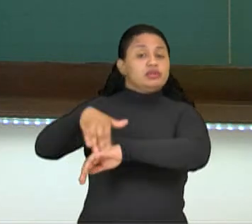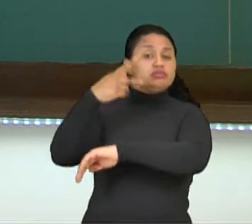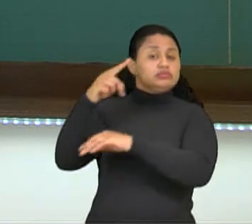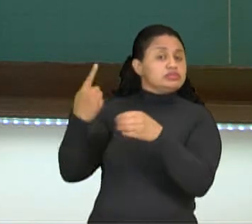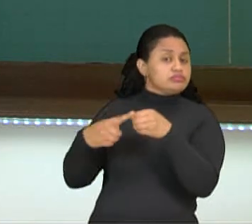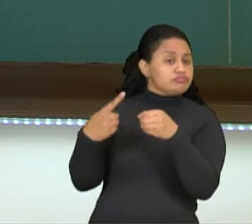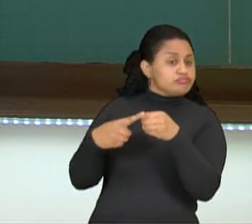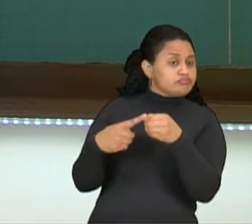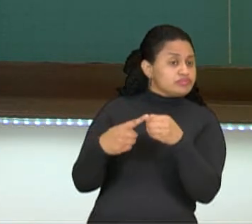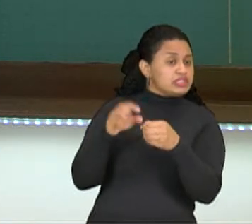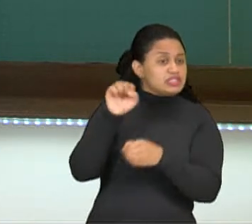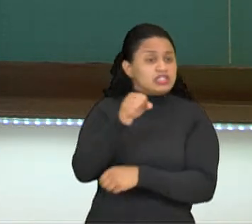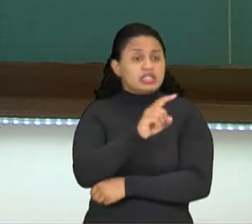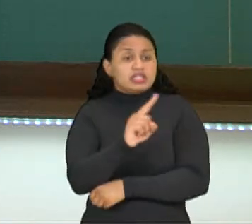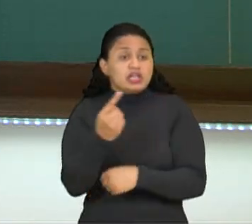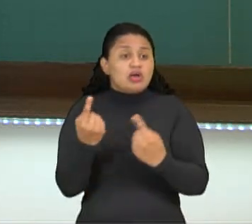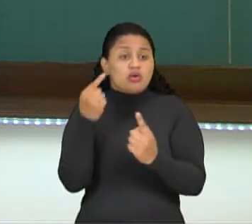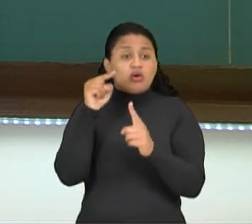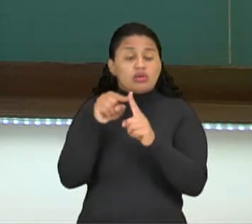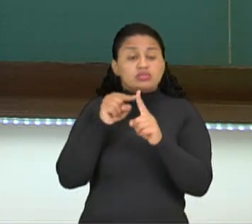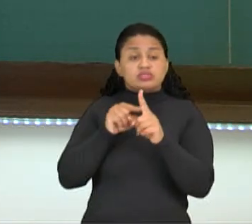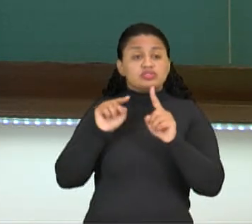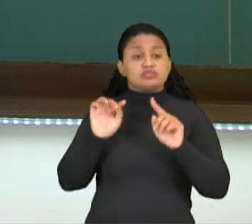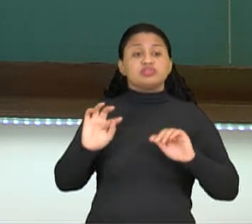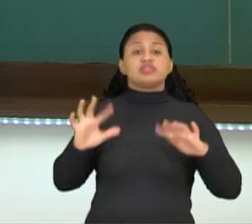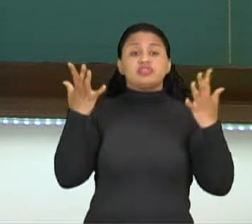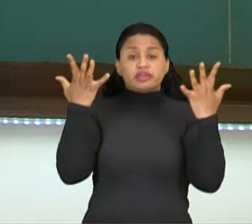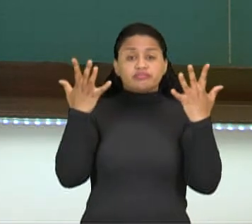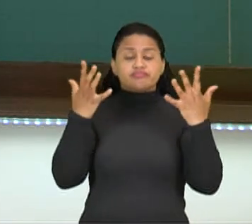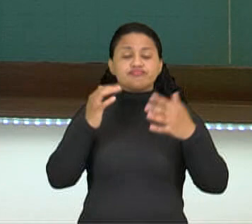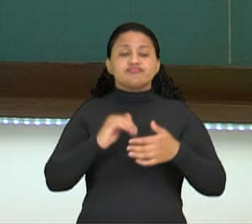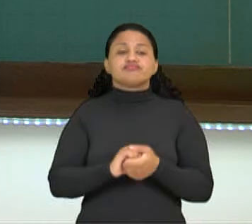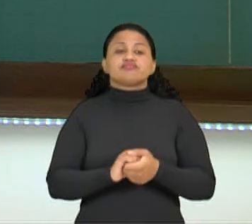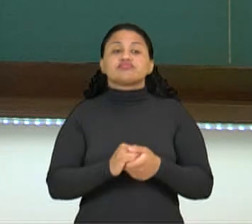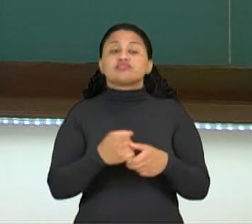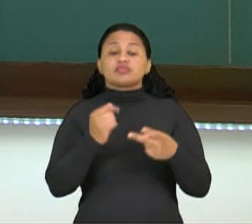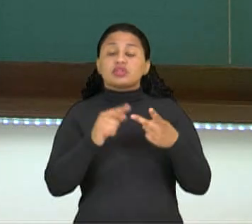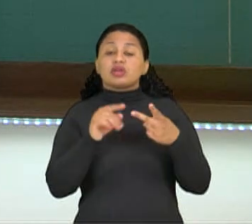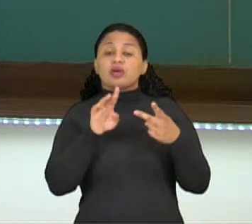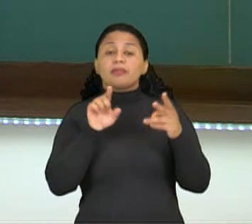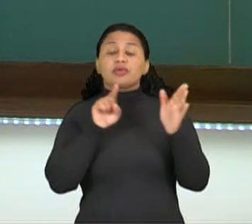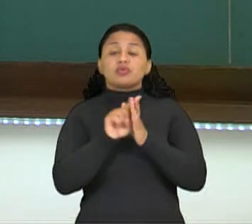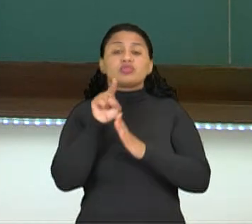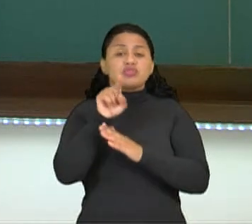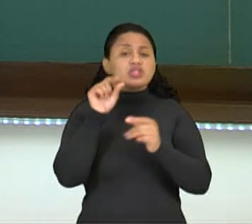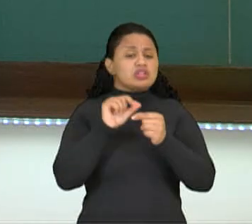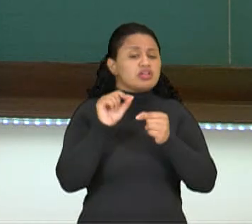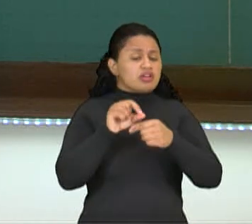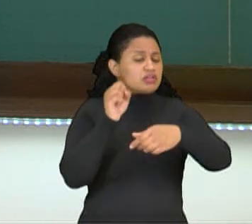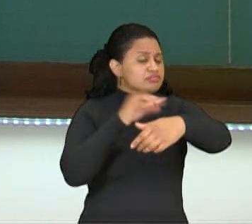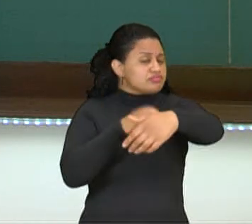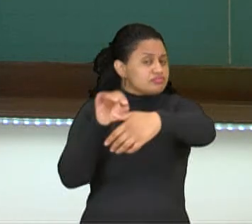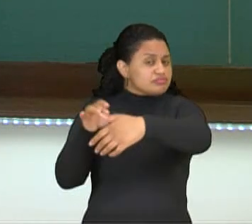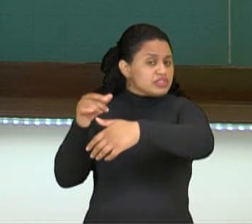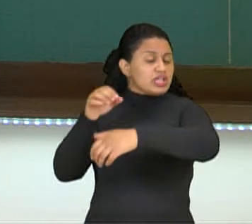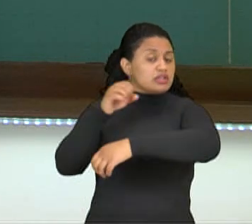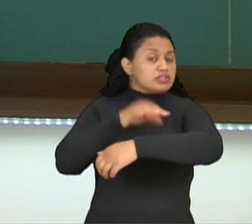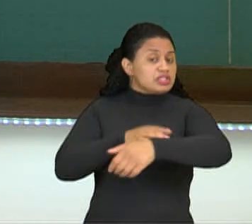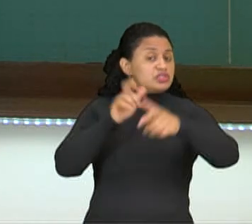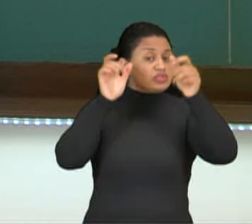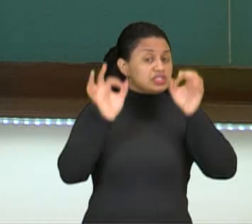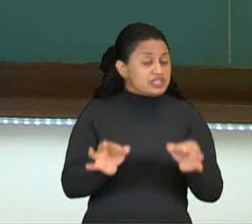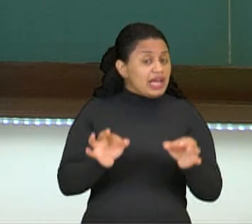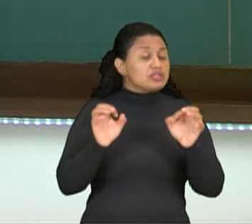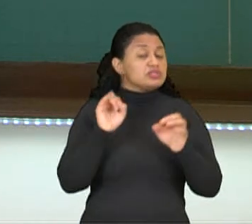evento foi esse, né? Outra pergunta. Você realiza o descarte correto de lixo nessas